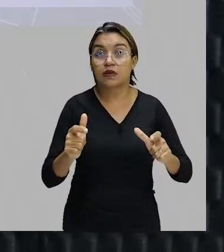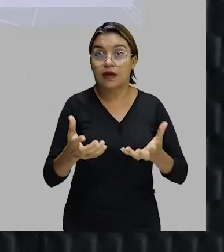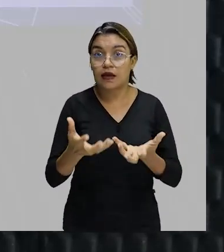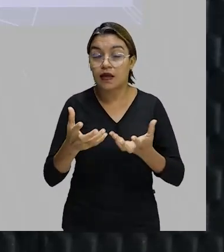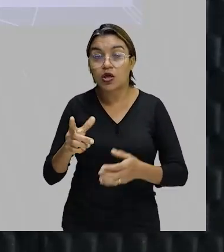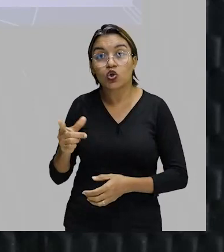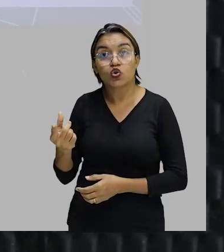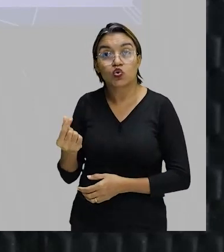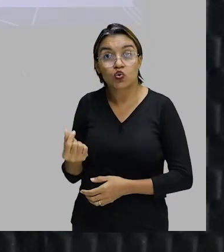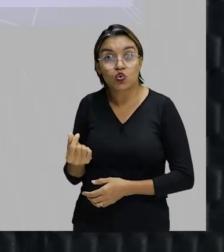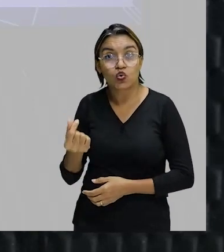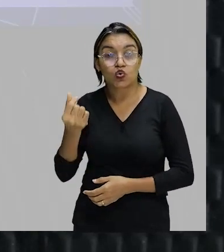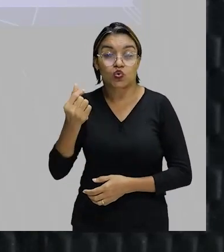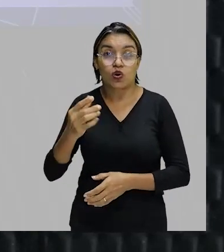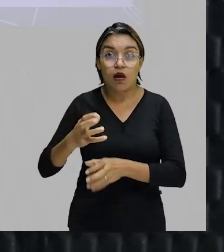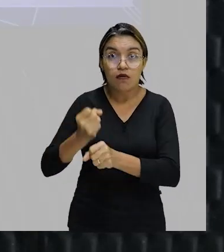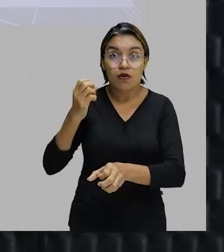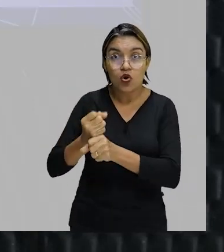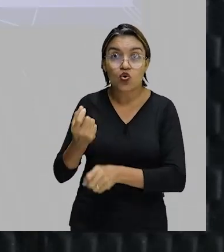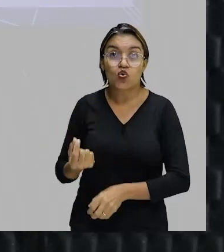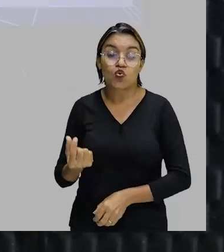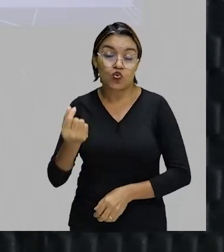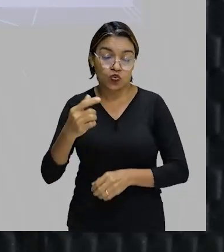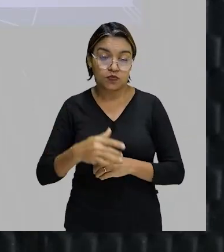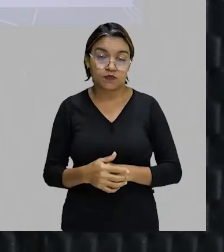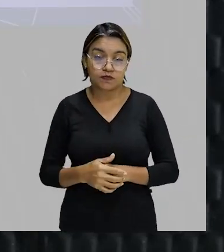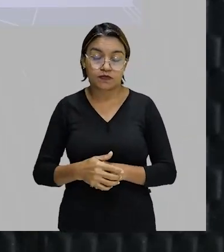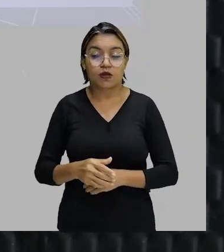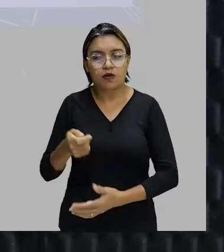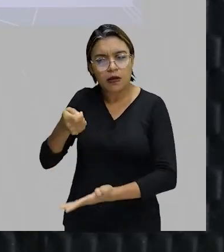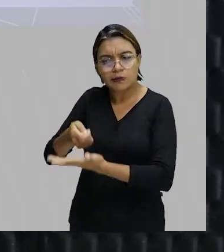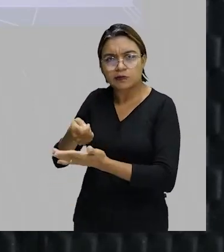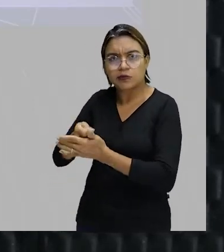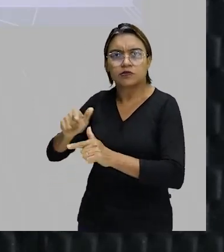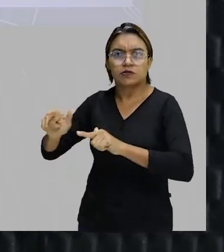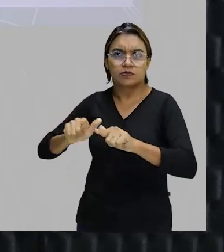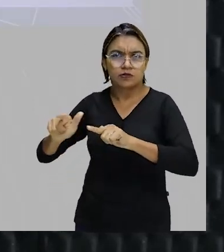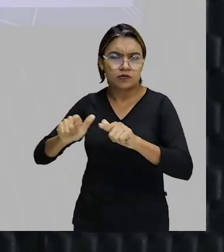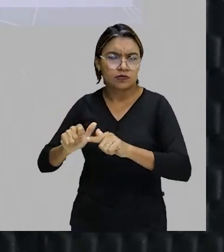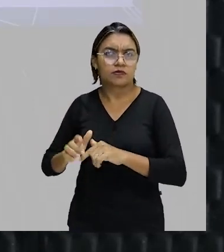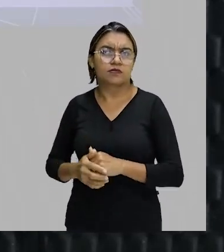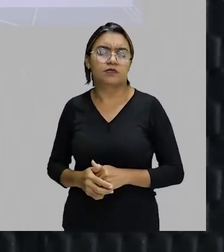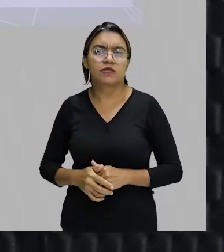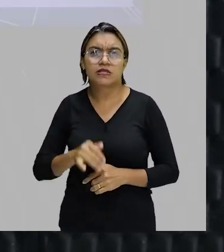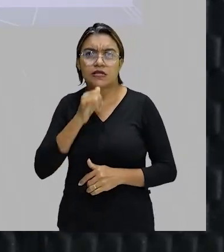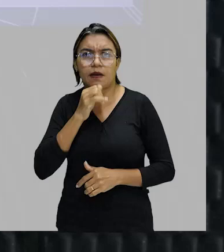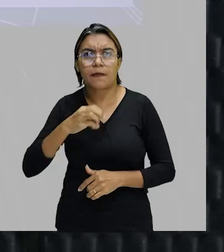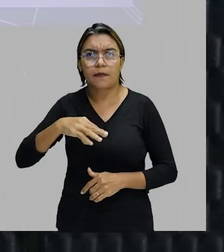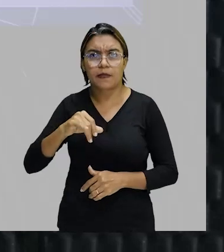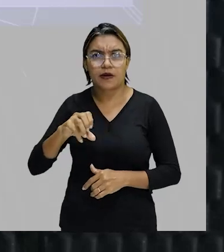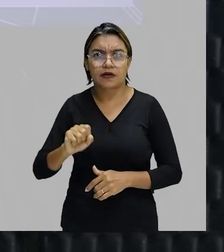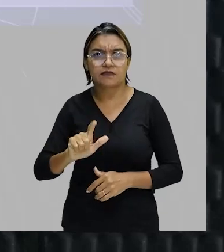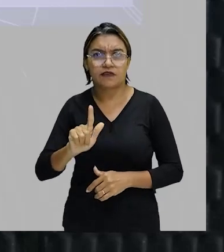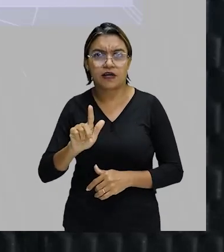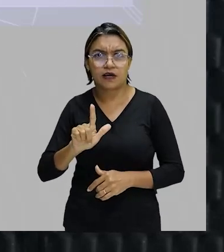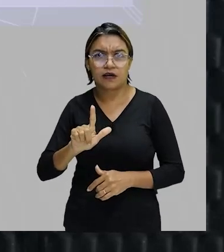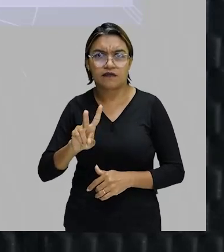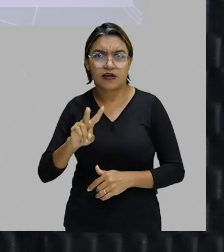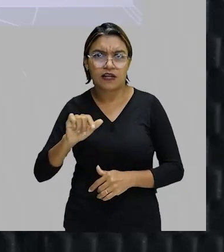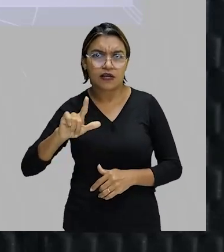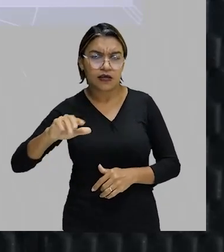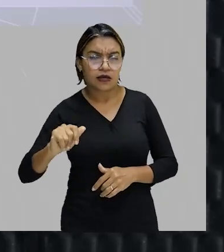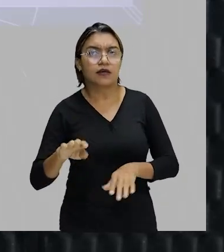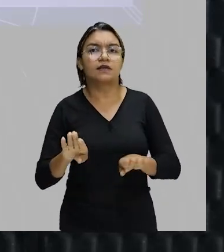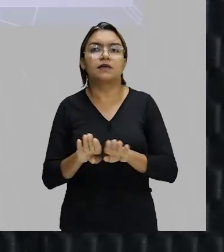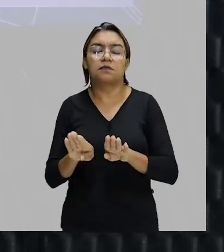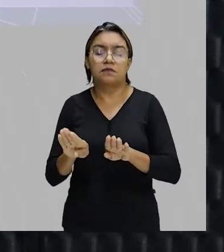A partir da exploração do trabalhador, tá certo? É nesse contexto que surge a chamada mais-valia, que surge o chamado exército de